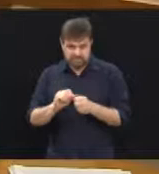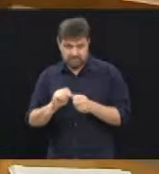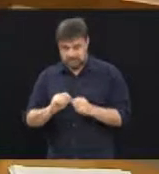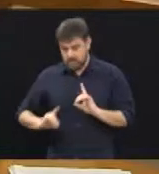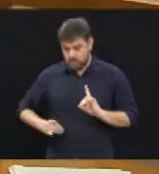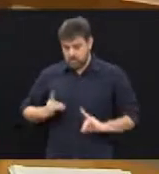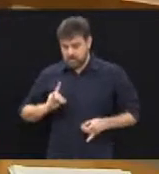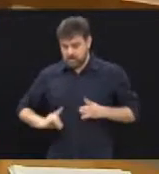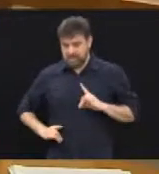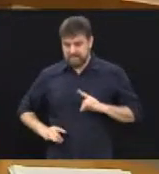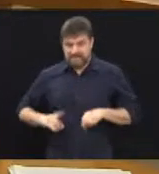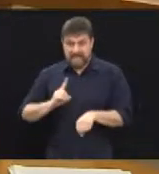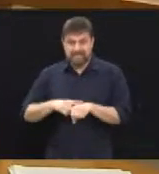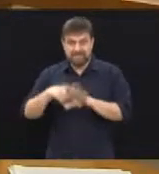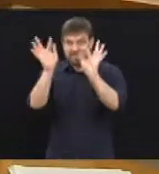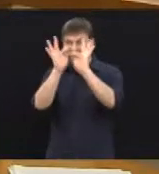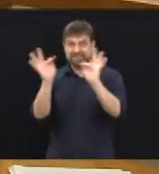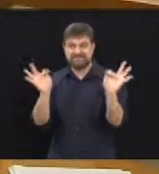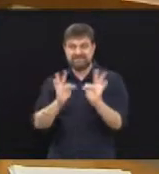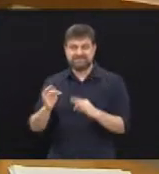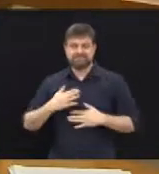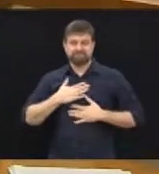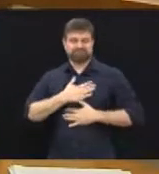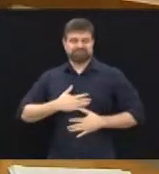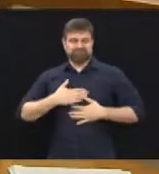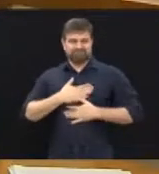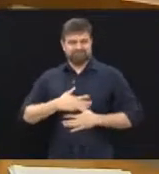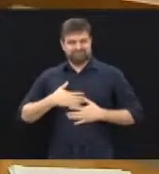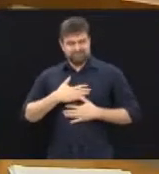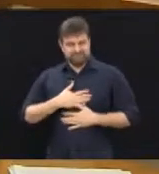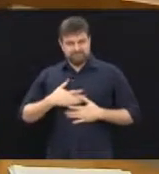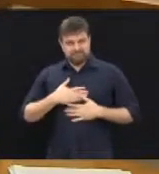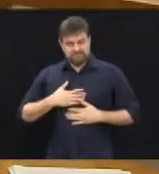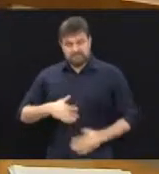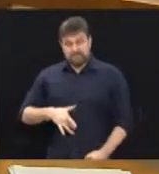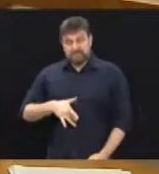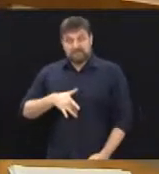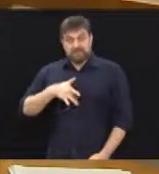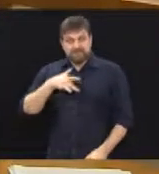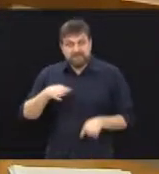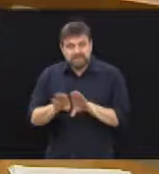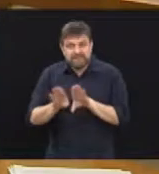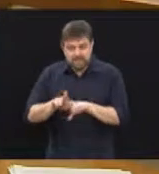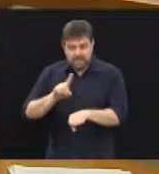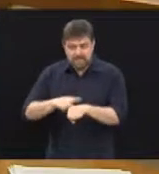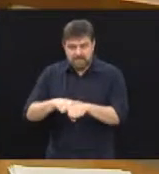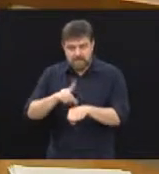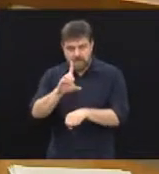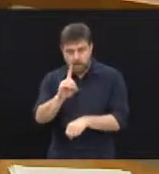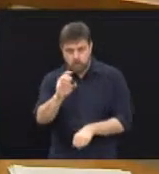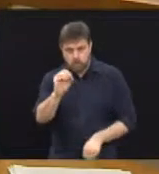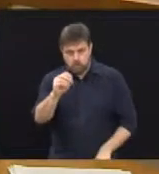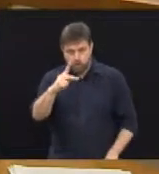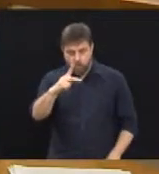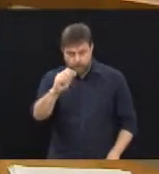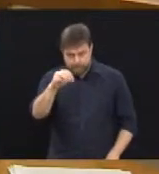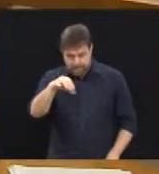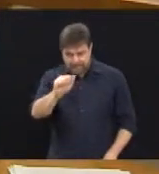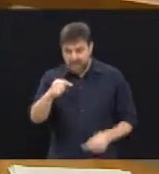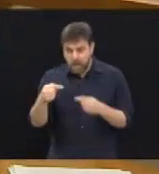de felicidades, de prazer, assim como a dopamina, a serotonina, né? Então são hormônios